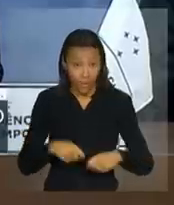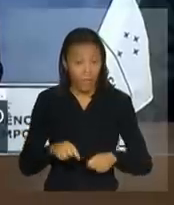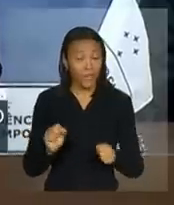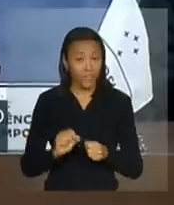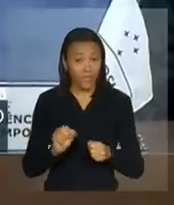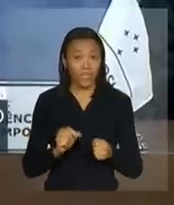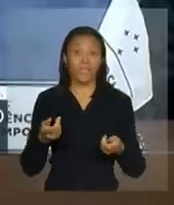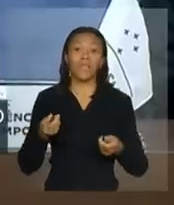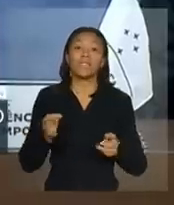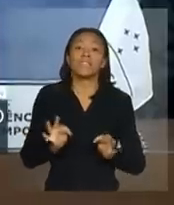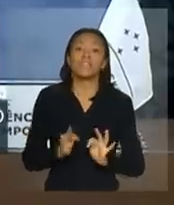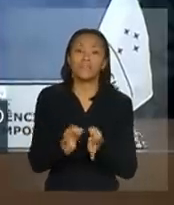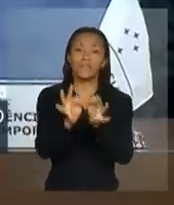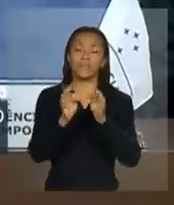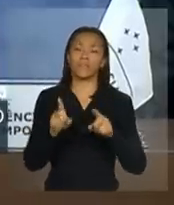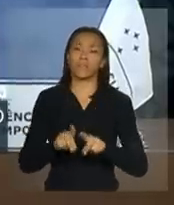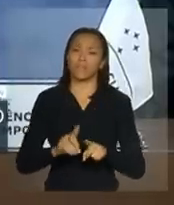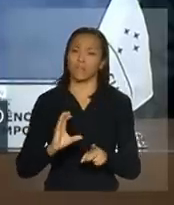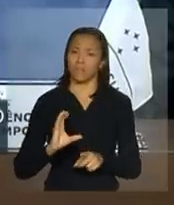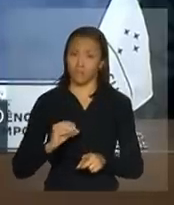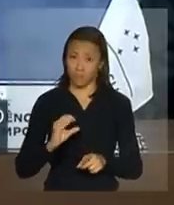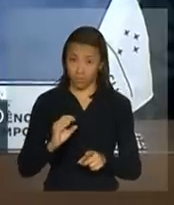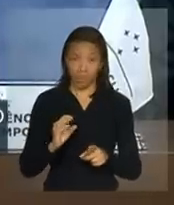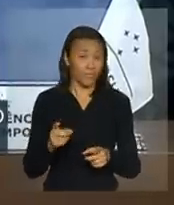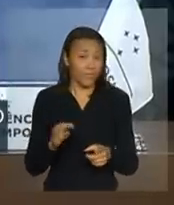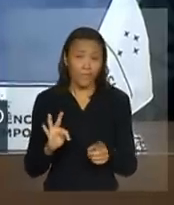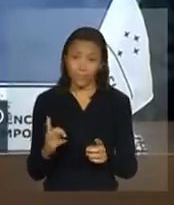ciência, tecnologia e de inovar.